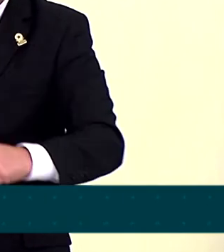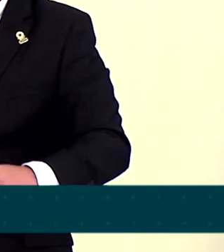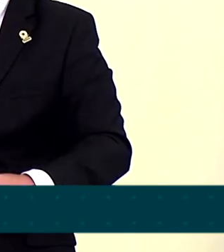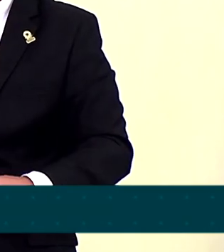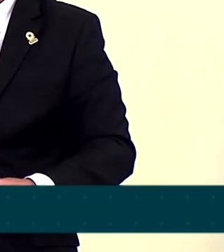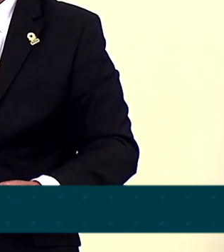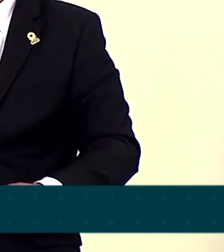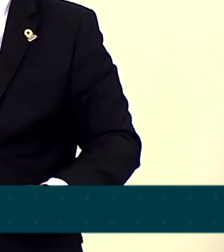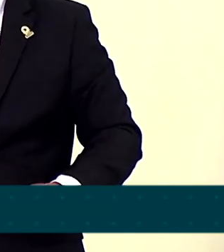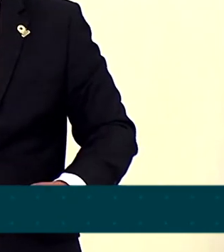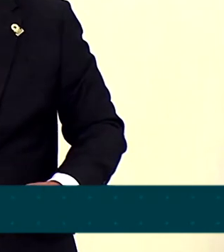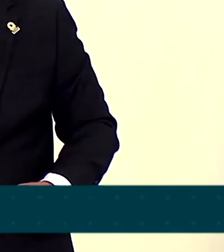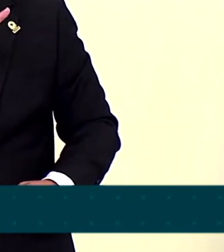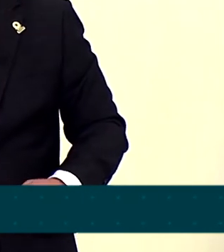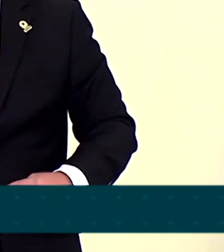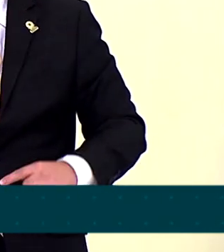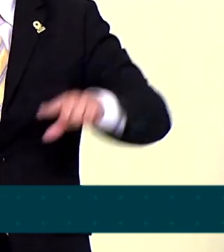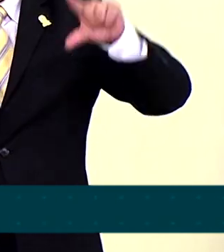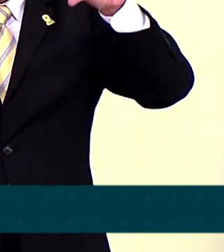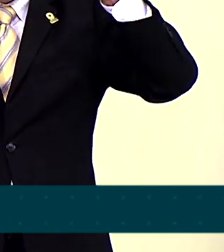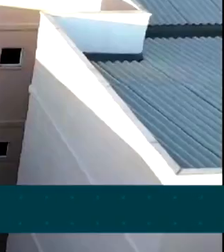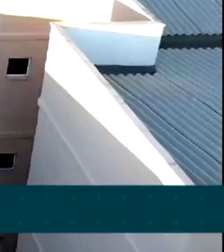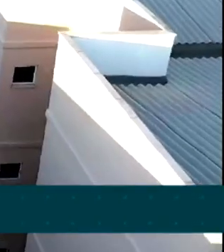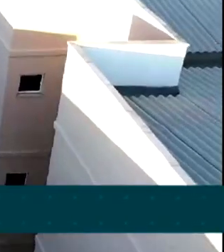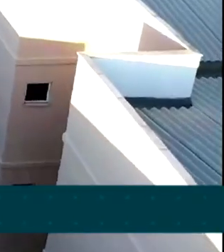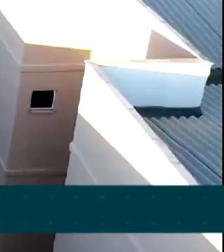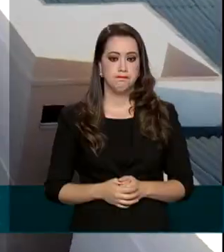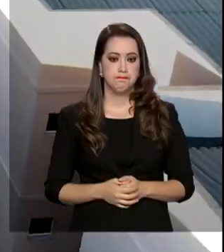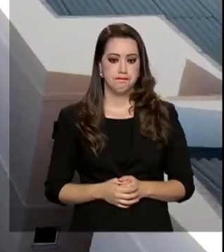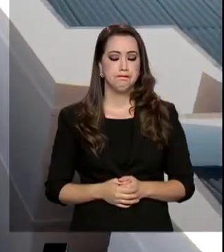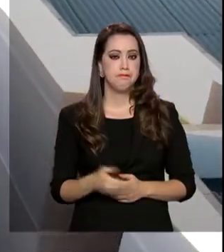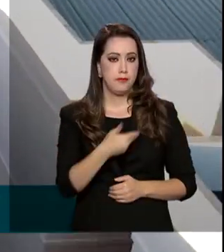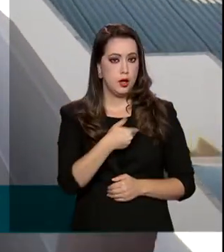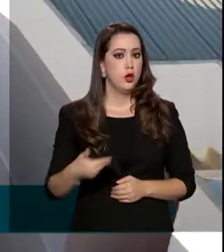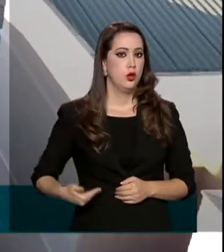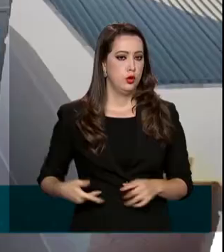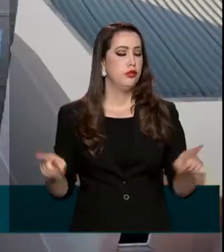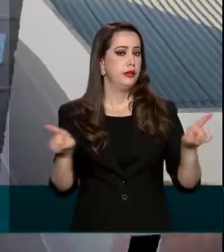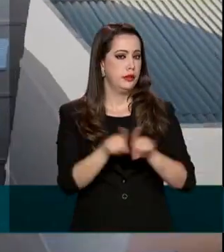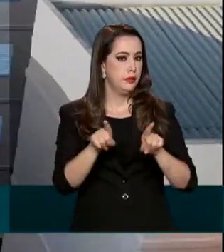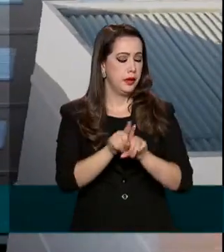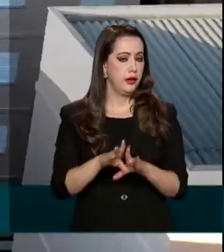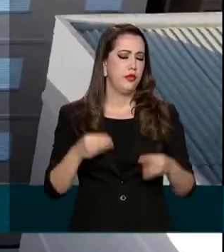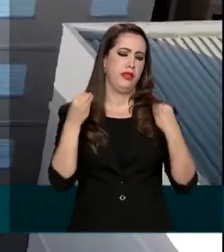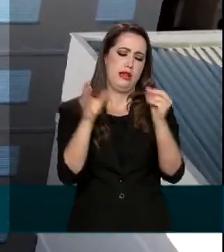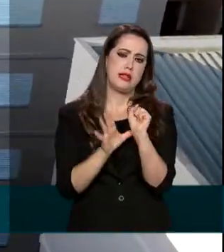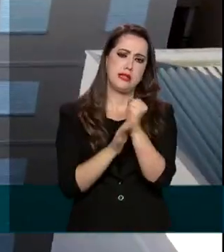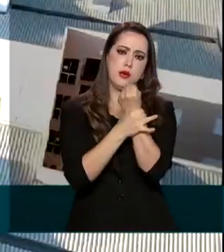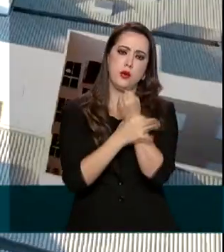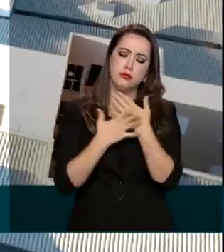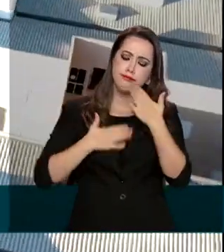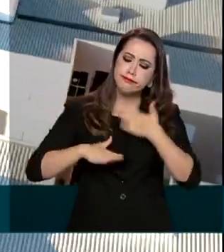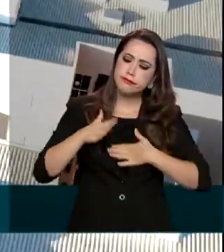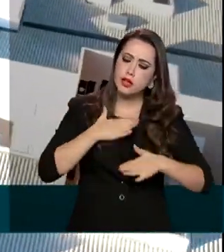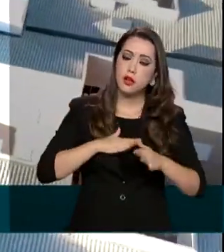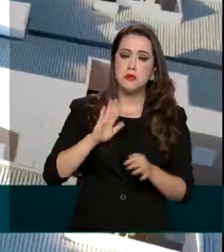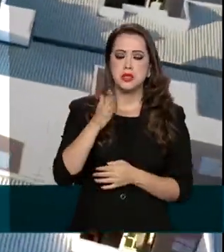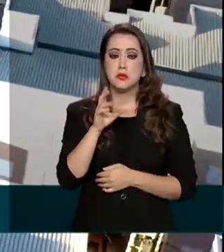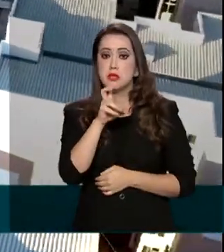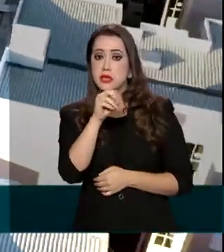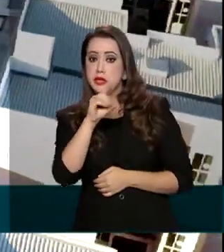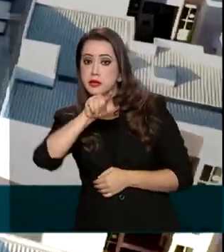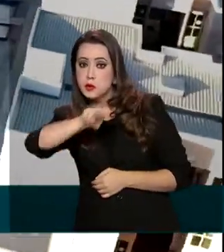seremos o banco com as menores taxas. O governo também quer dar segurança e tranquilidade a cerca de